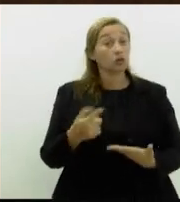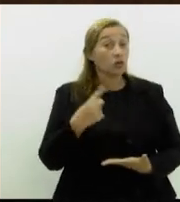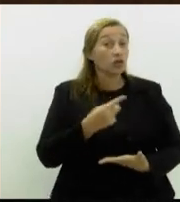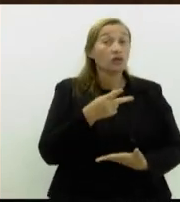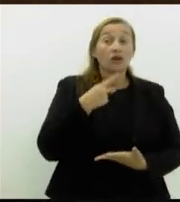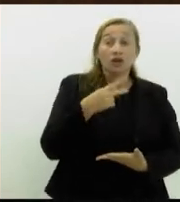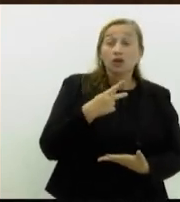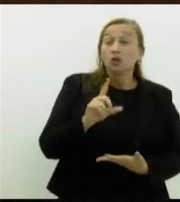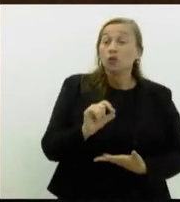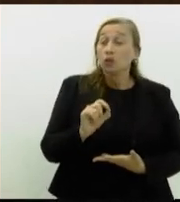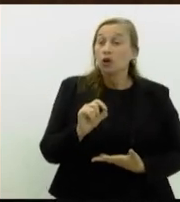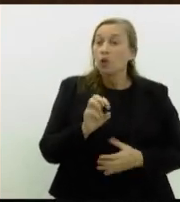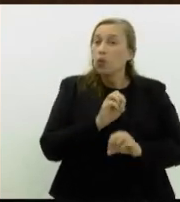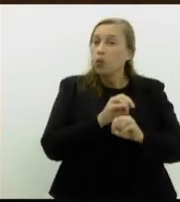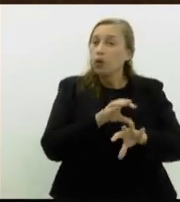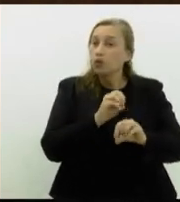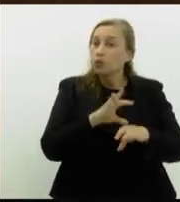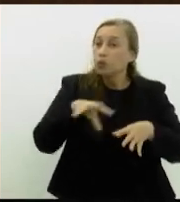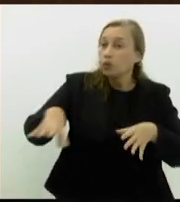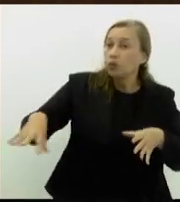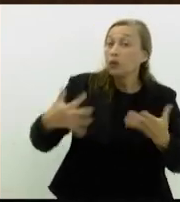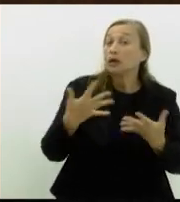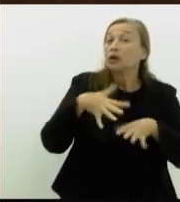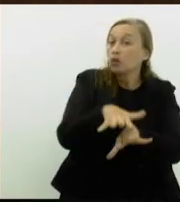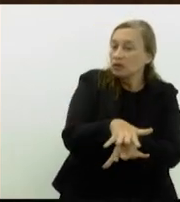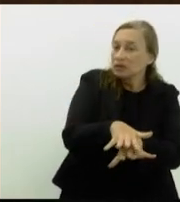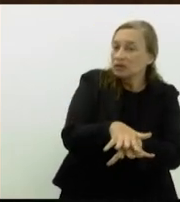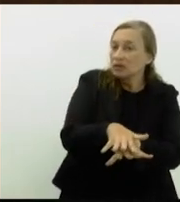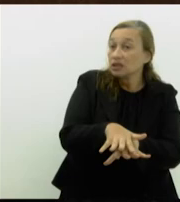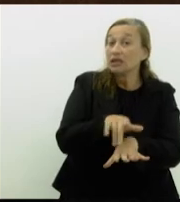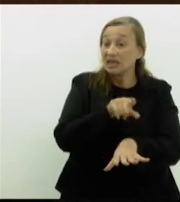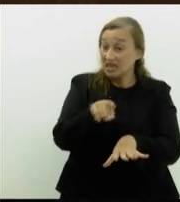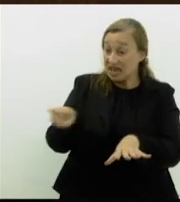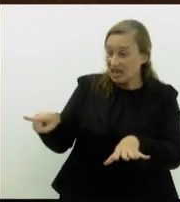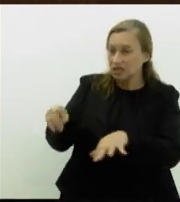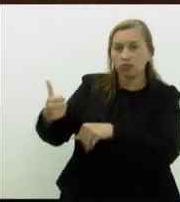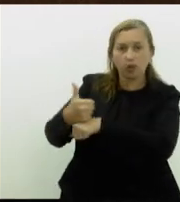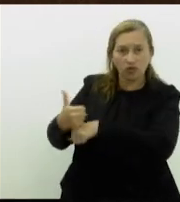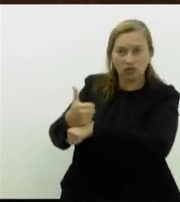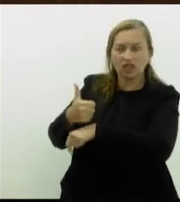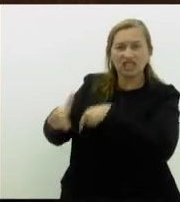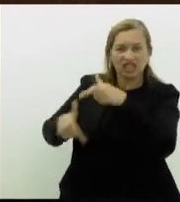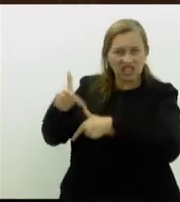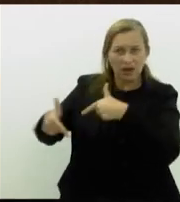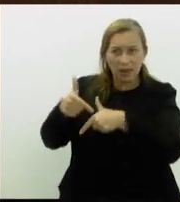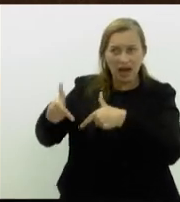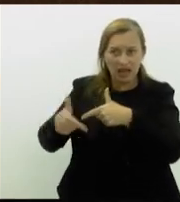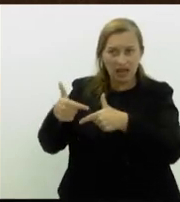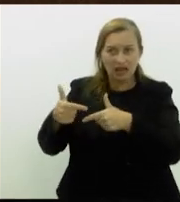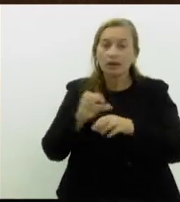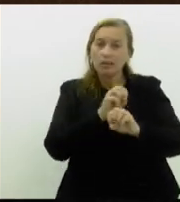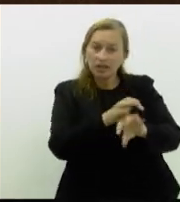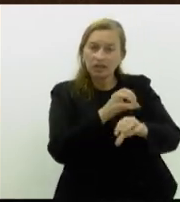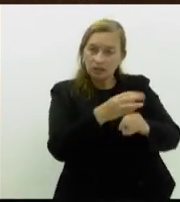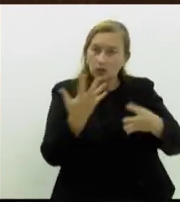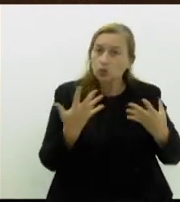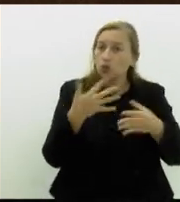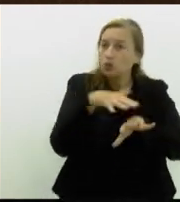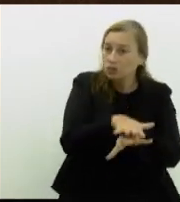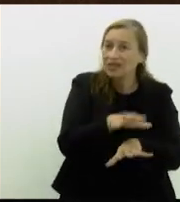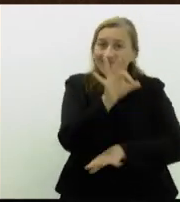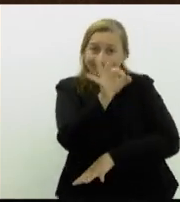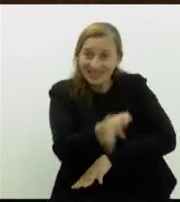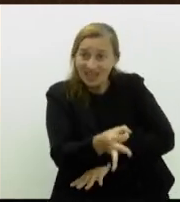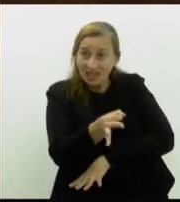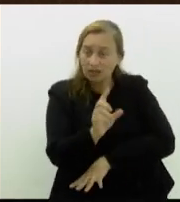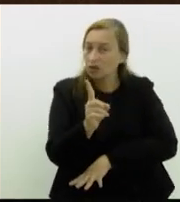falando de uma educação que seja inclusiva. E esses profissionais que trabalham para que essa educação seja, de fato, inclusiva, eles